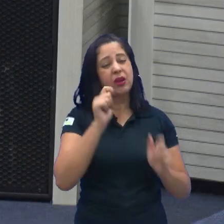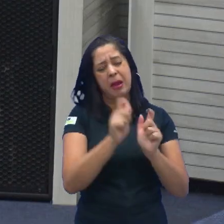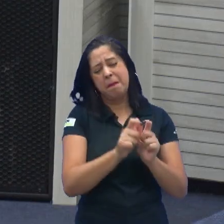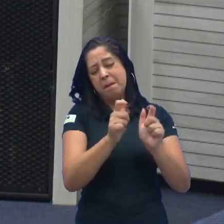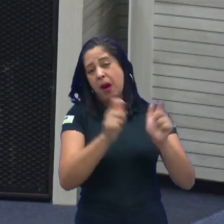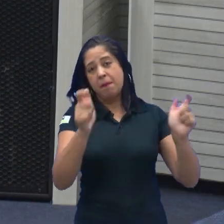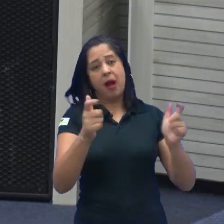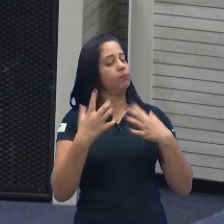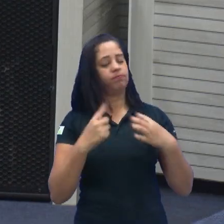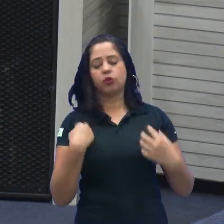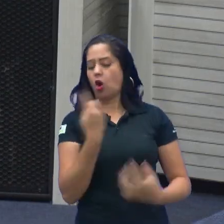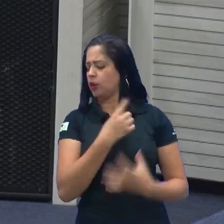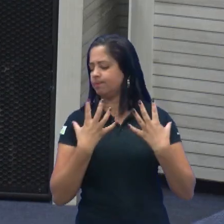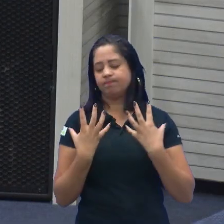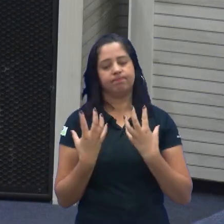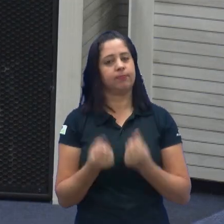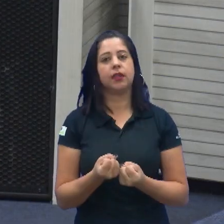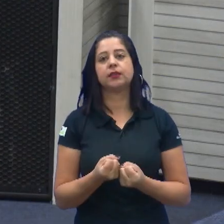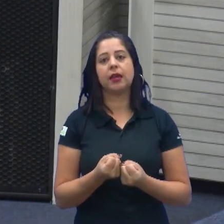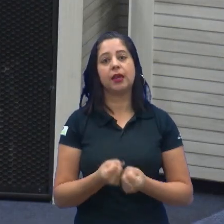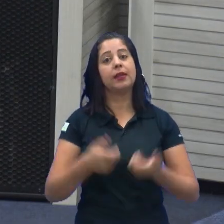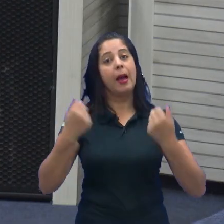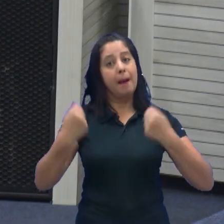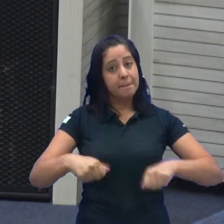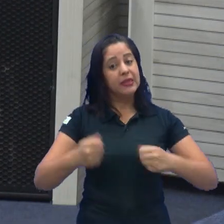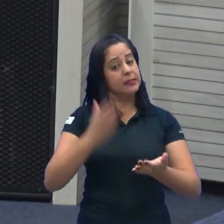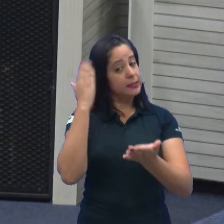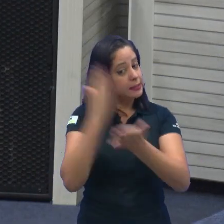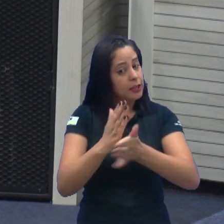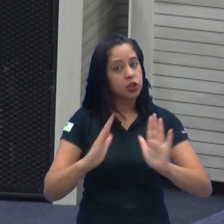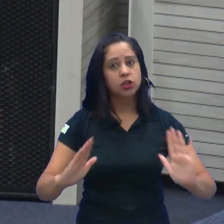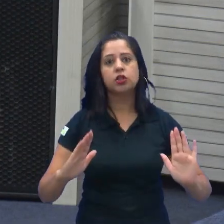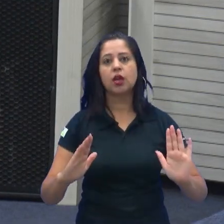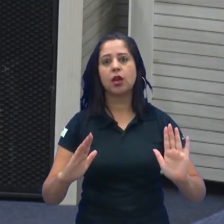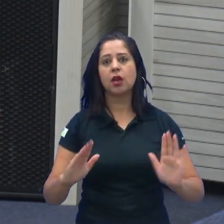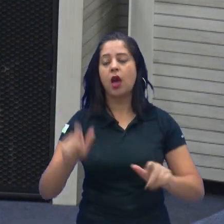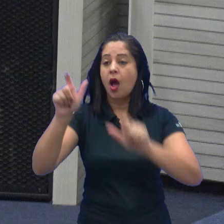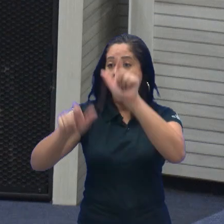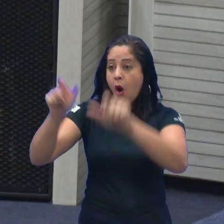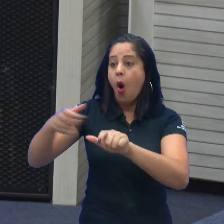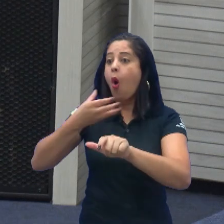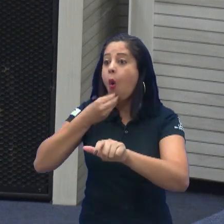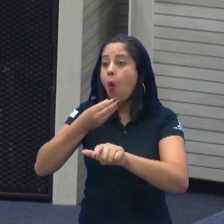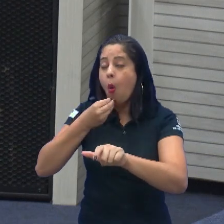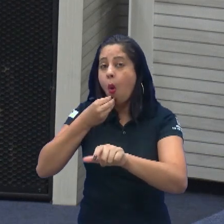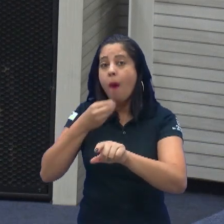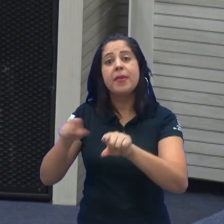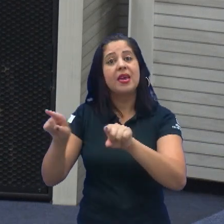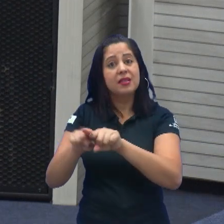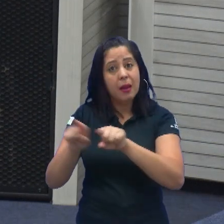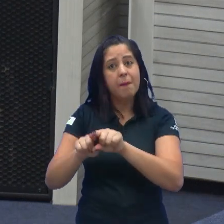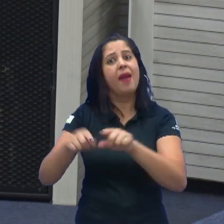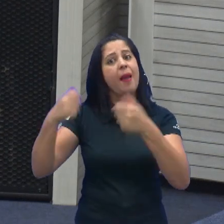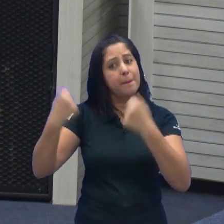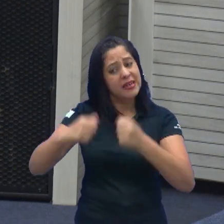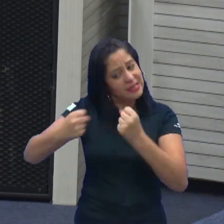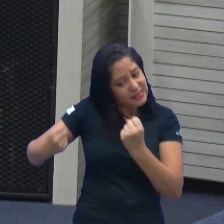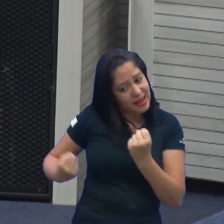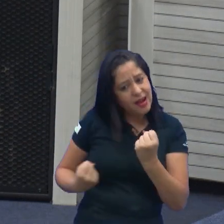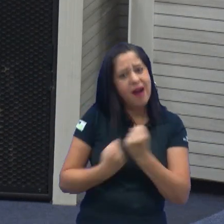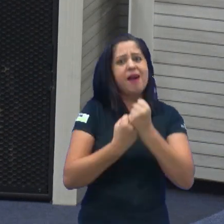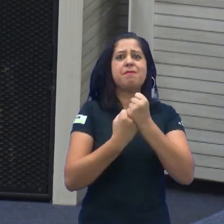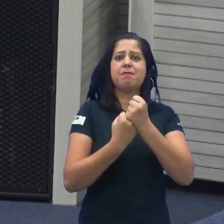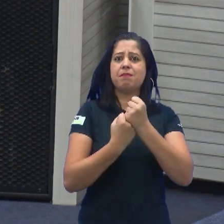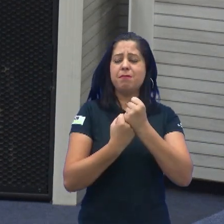aceitar, nós precisamos dar um basta nisso e precisamos que os homens também se coloquem contra essa situação